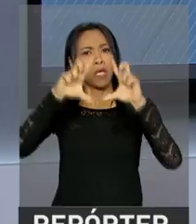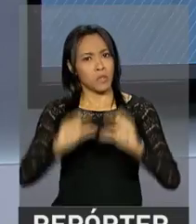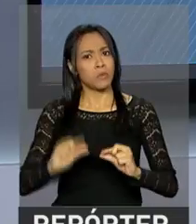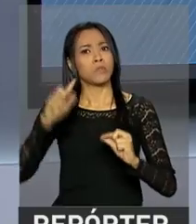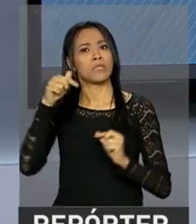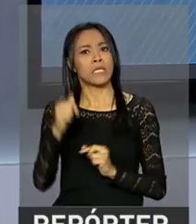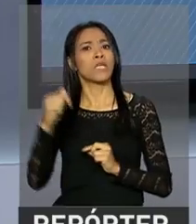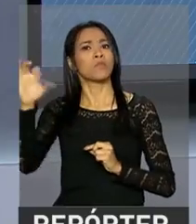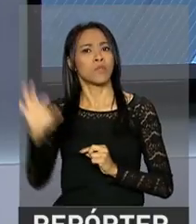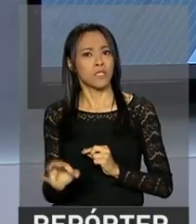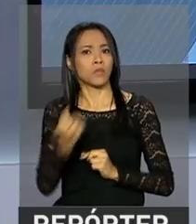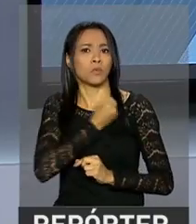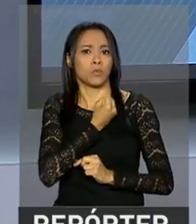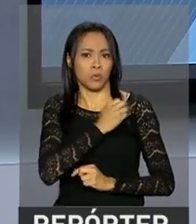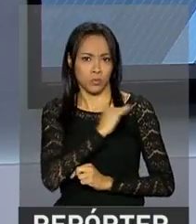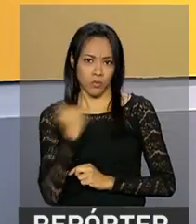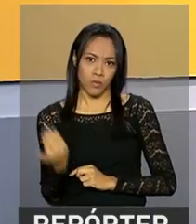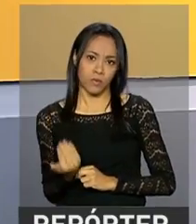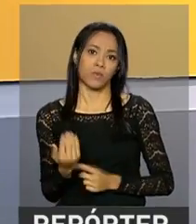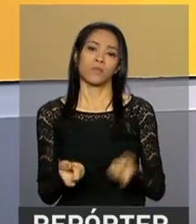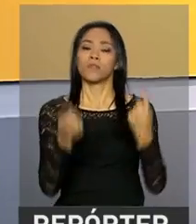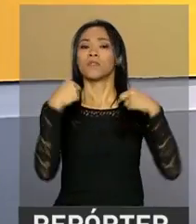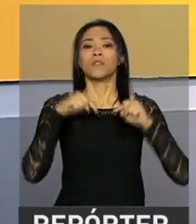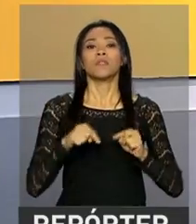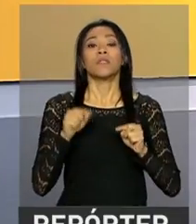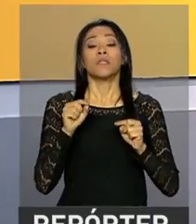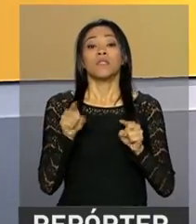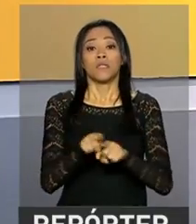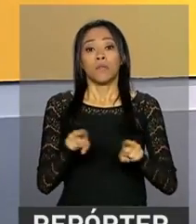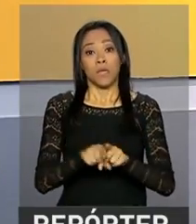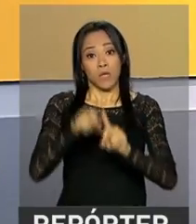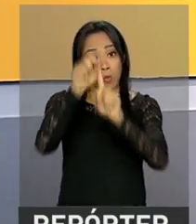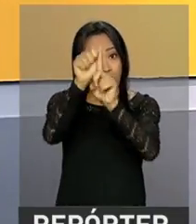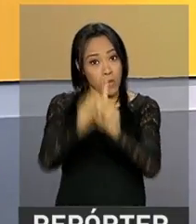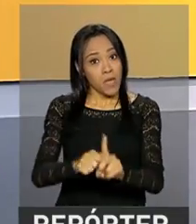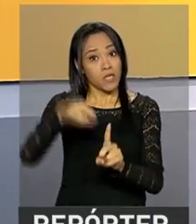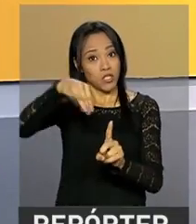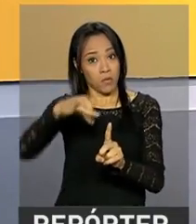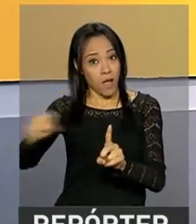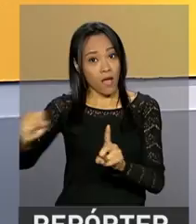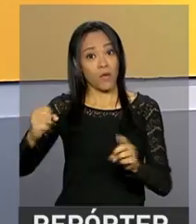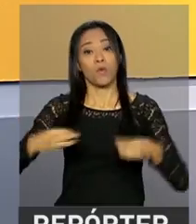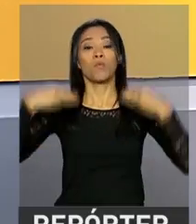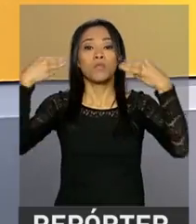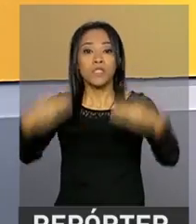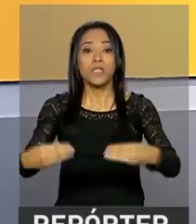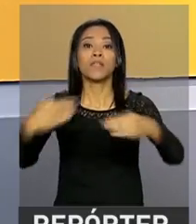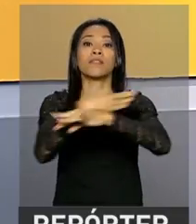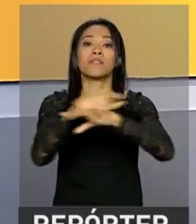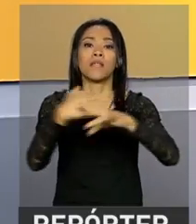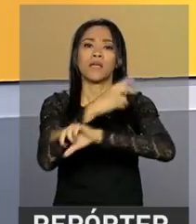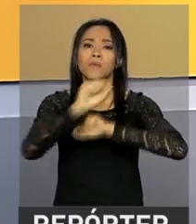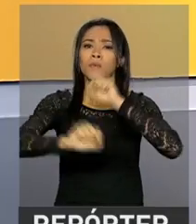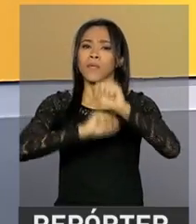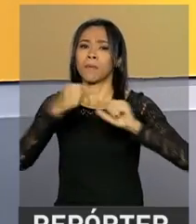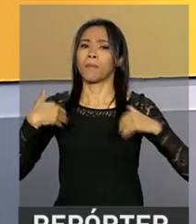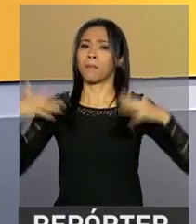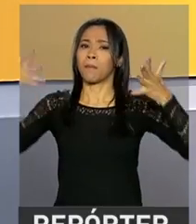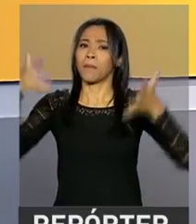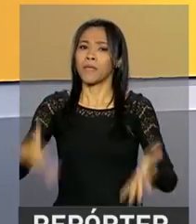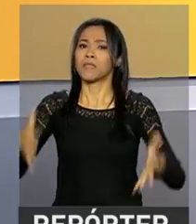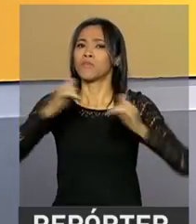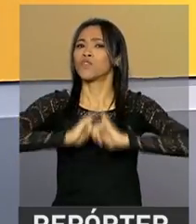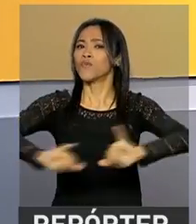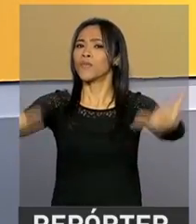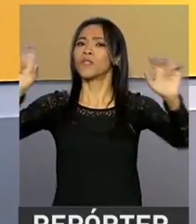no número de mortes e durante o mês de maio o ministério das cidades participa daqui a campanha